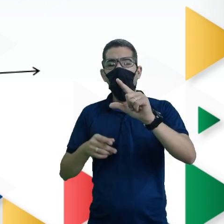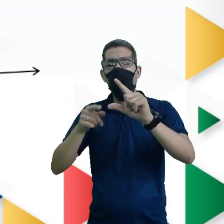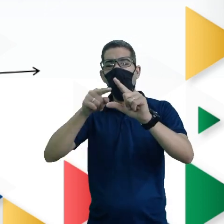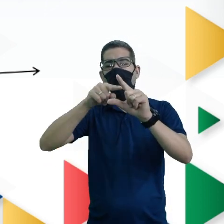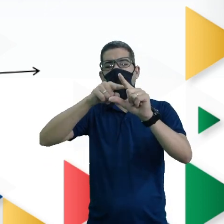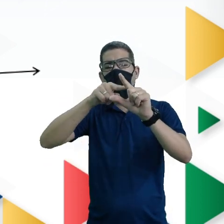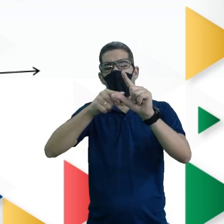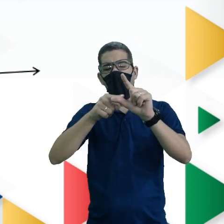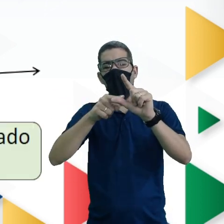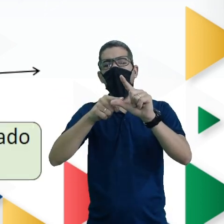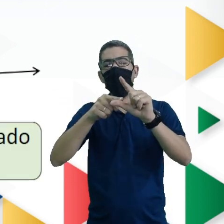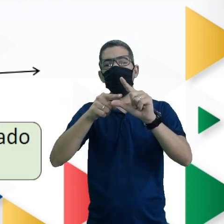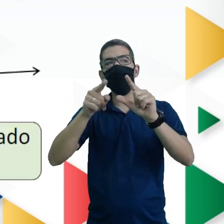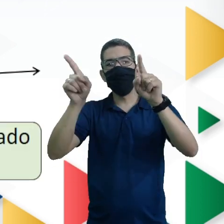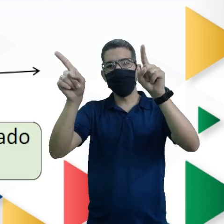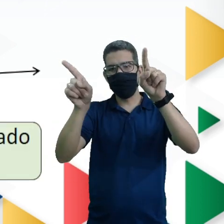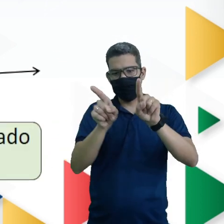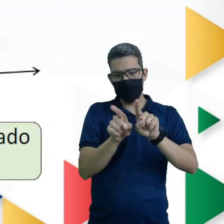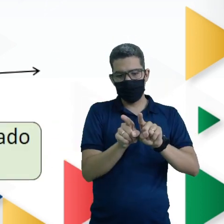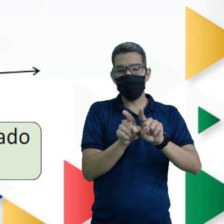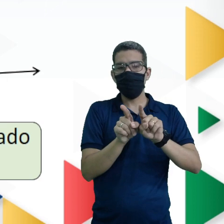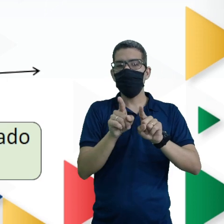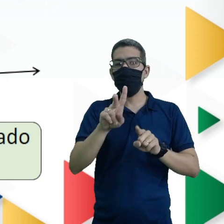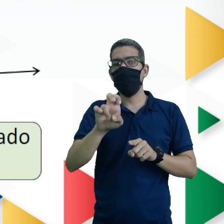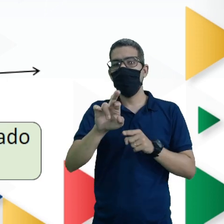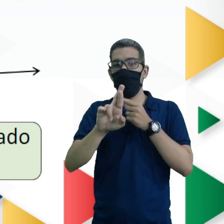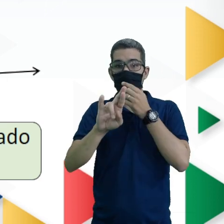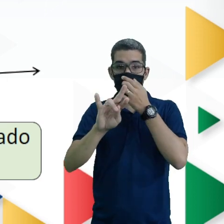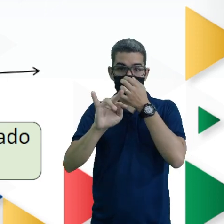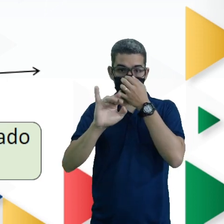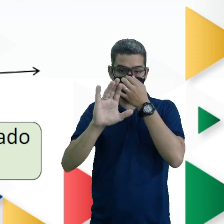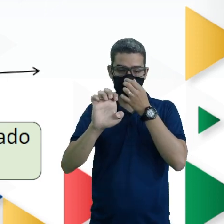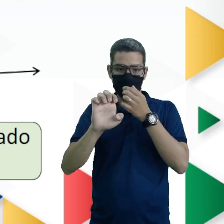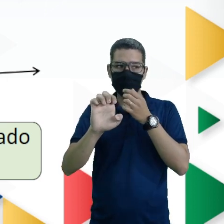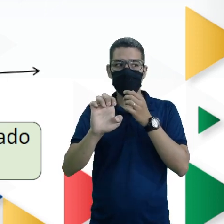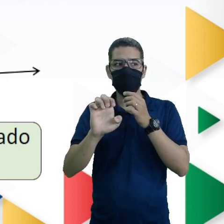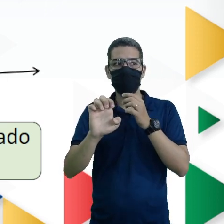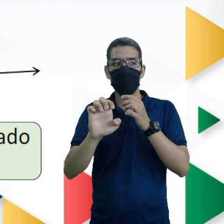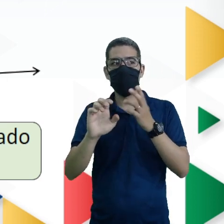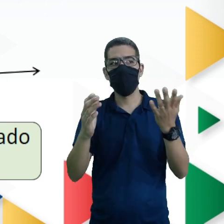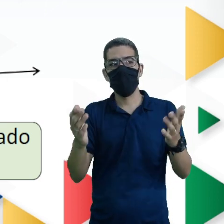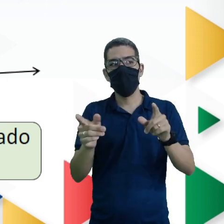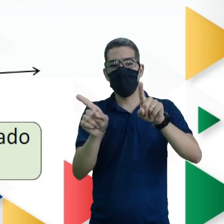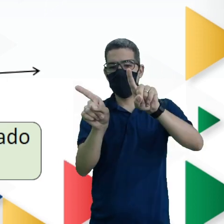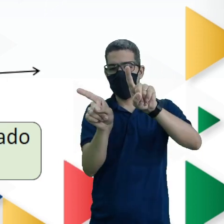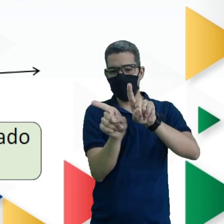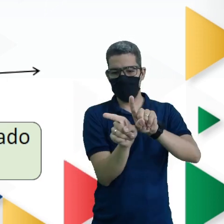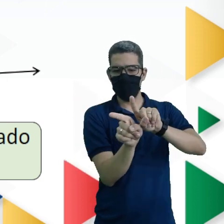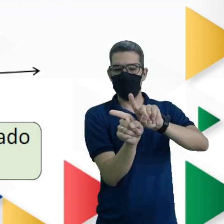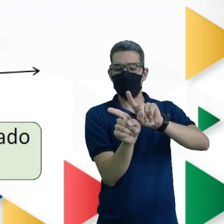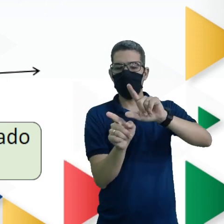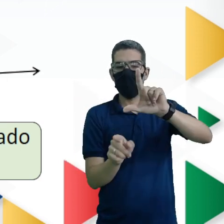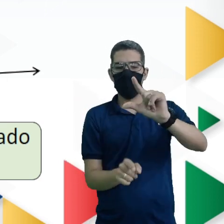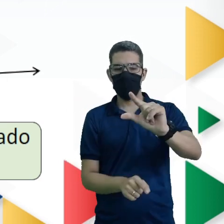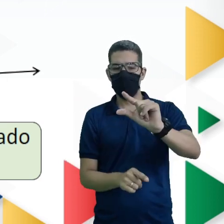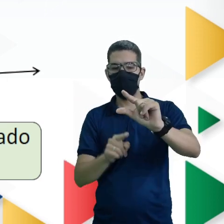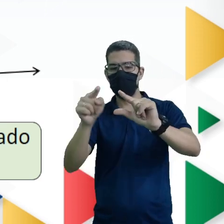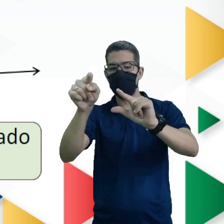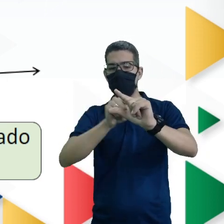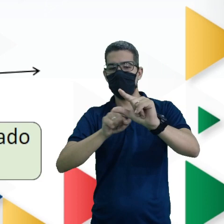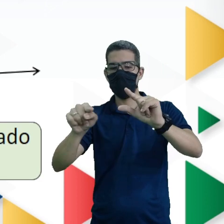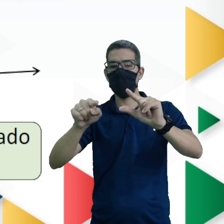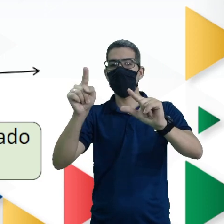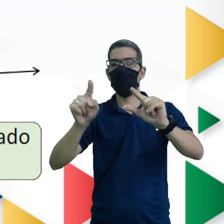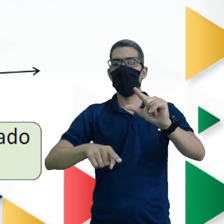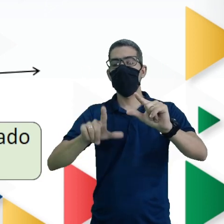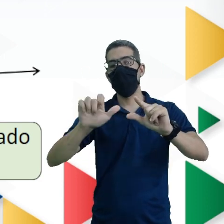é chamado de vértices e as semirretas é chamado de lado. Essa aí é uma noção já geométrica da